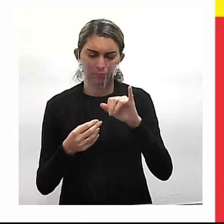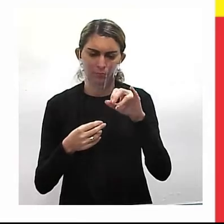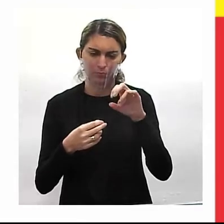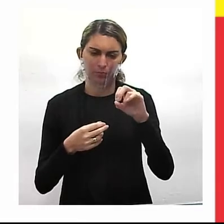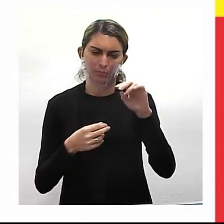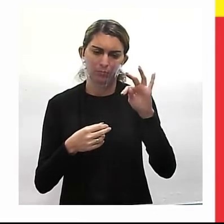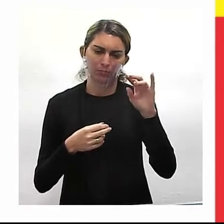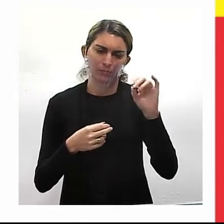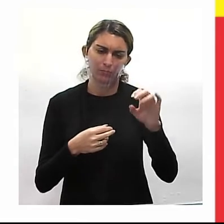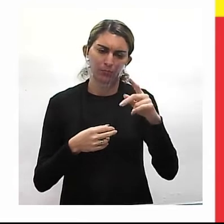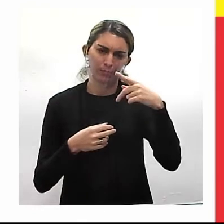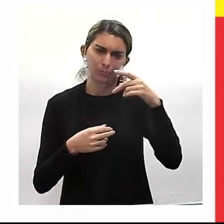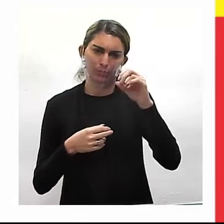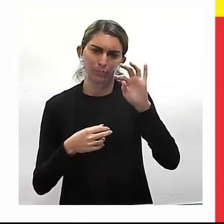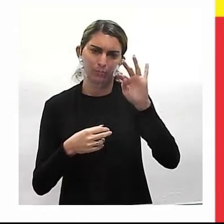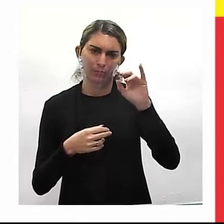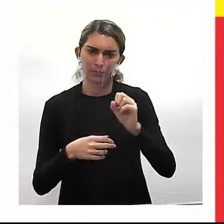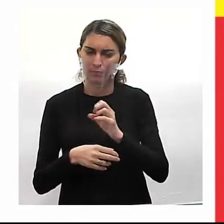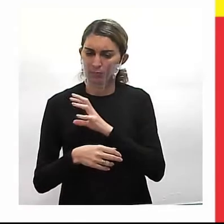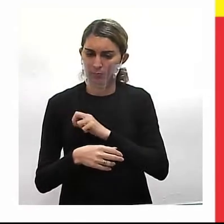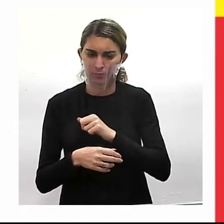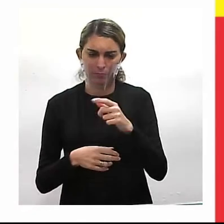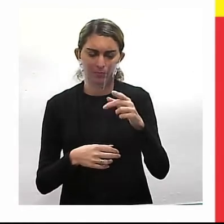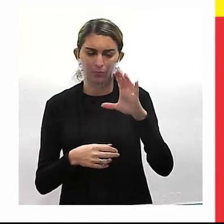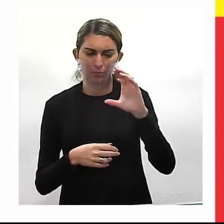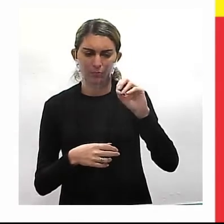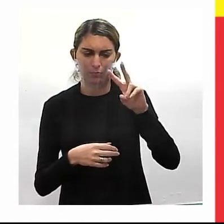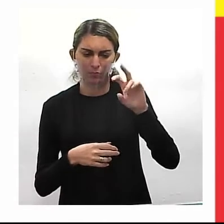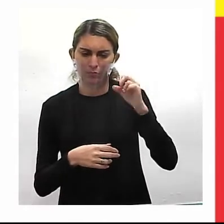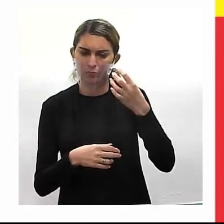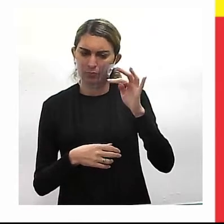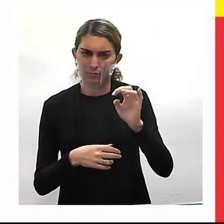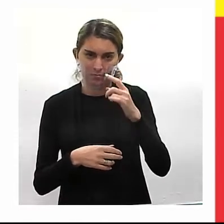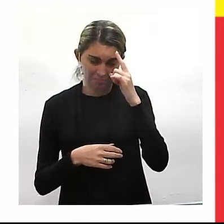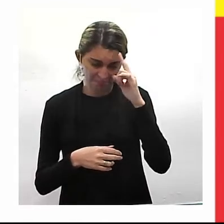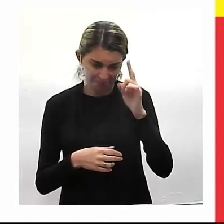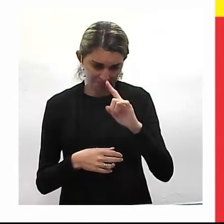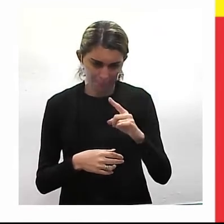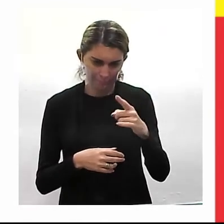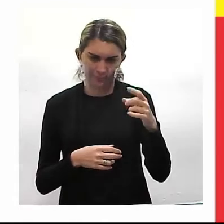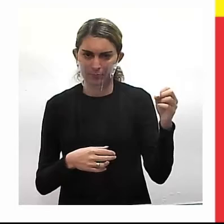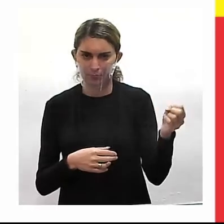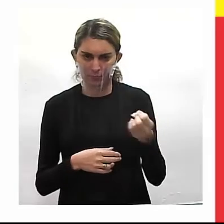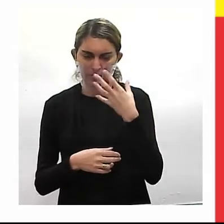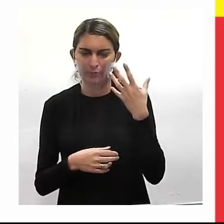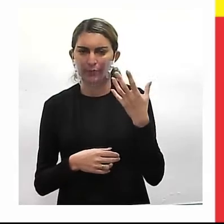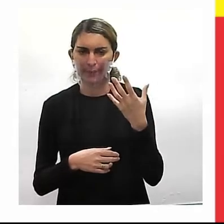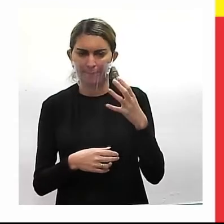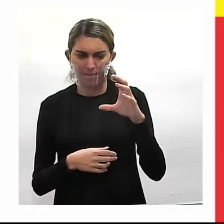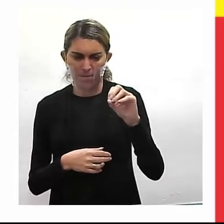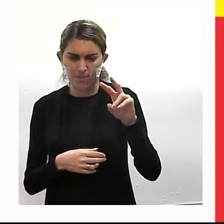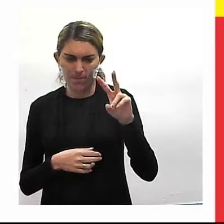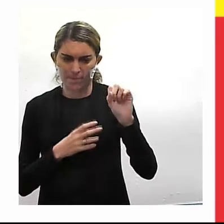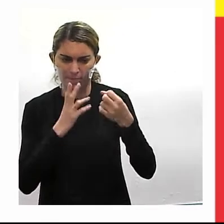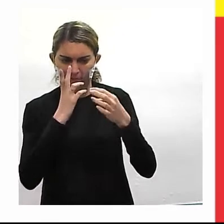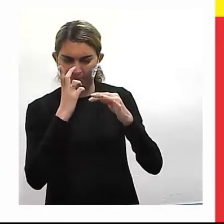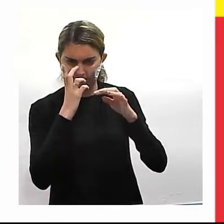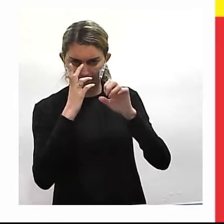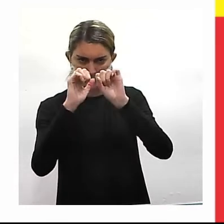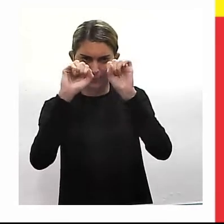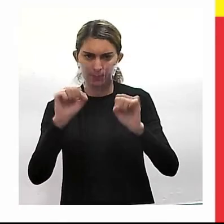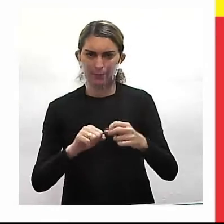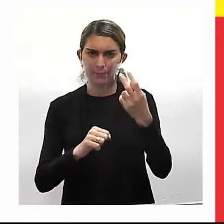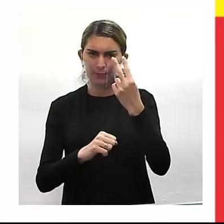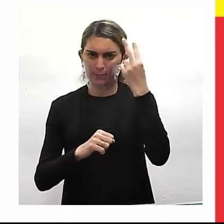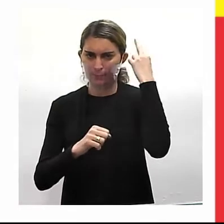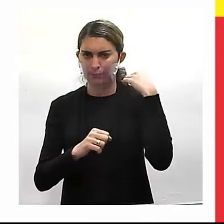de potássio. Adoro essa questão. Essa questão foi da Covest, né? Para quem não sabe, para quem é mais novo, né? Covest era o antigo sistema de vestibular